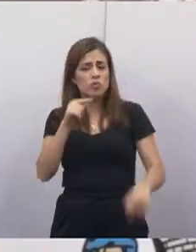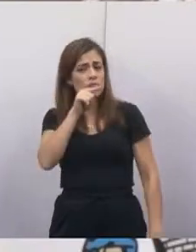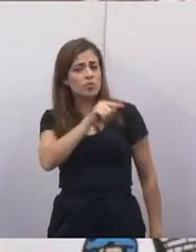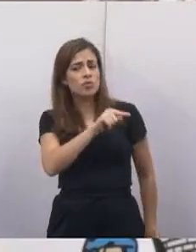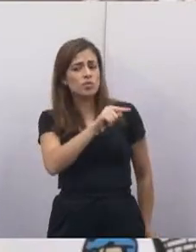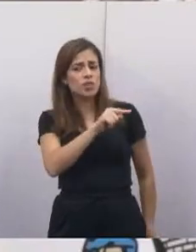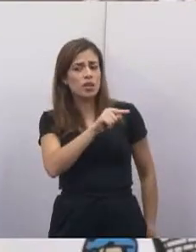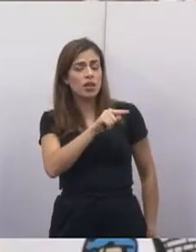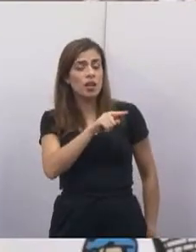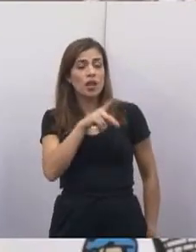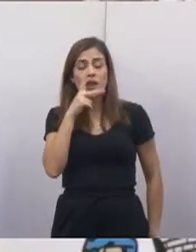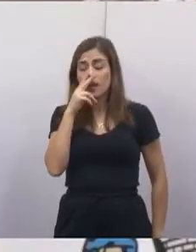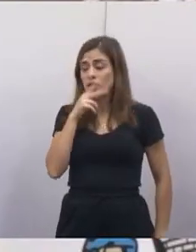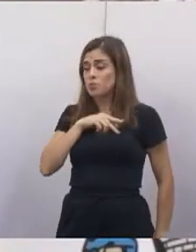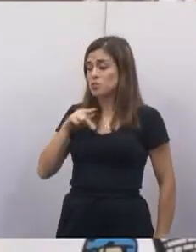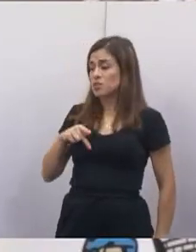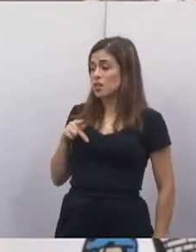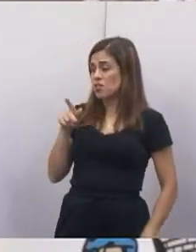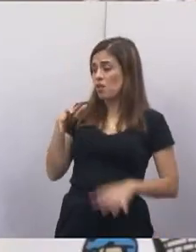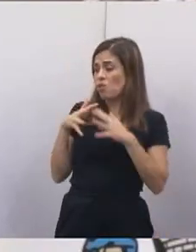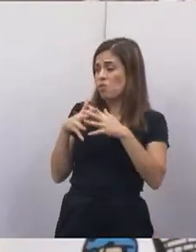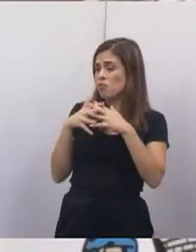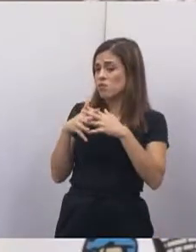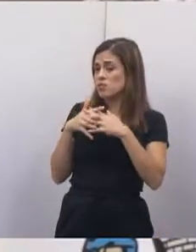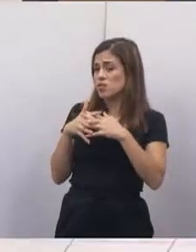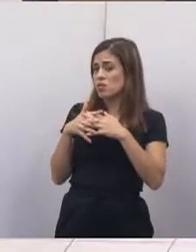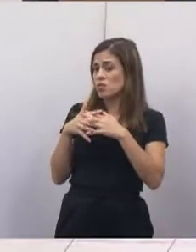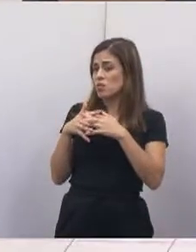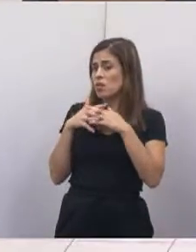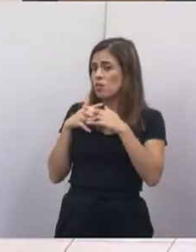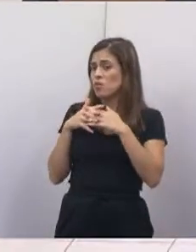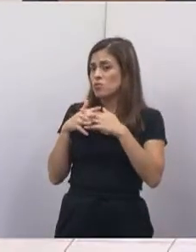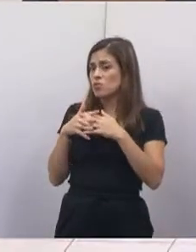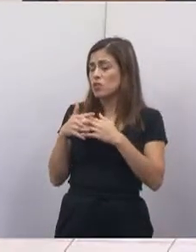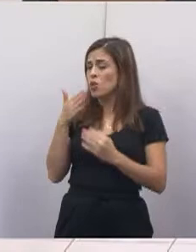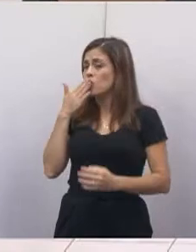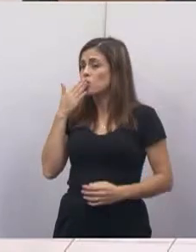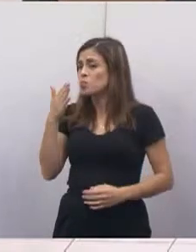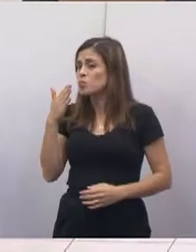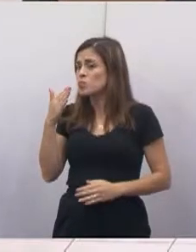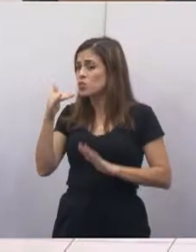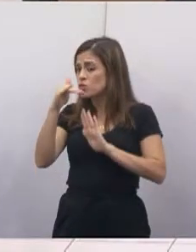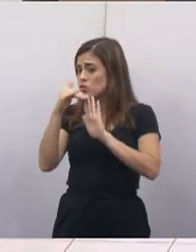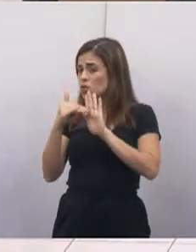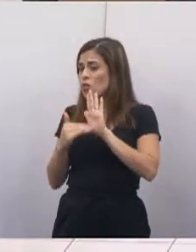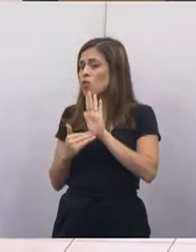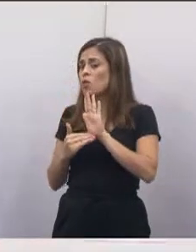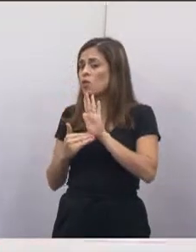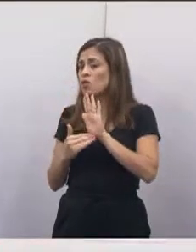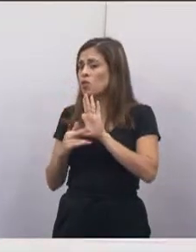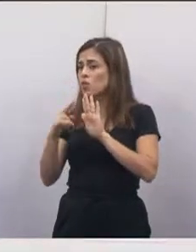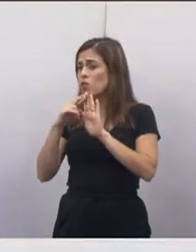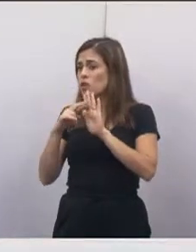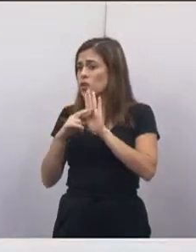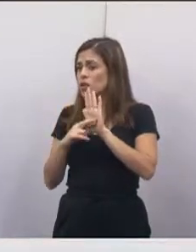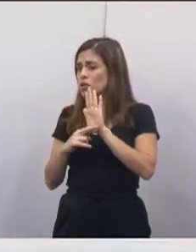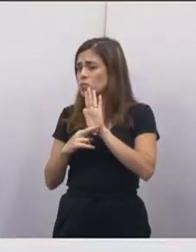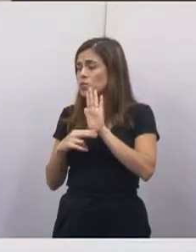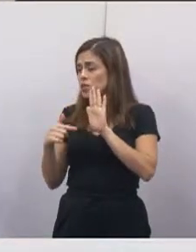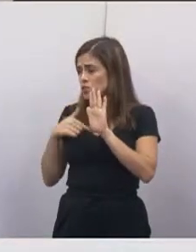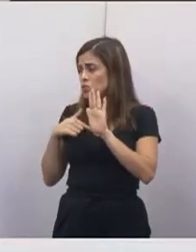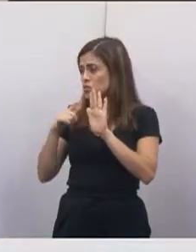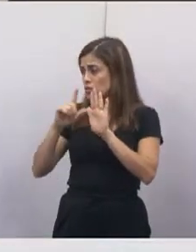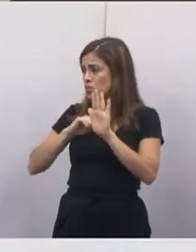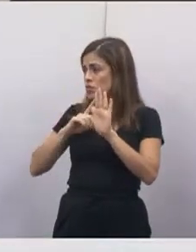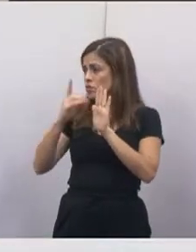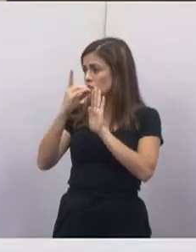que o senhor está confundindo as coisas, presidente. O senhor está confundindo. Eu pedi ordem, primeiramente, no regimento interno, eu tenho o direito de pedir ordem